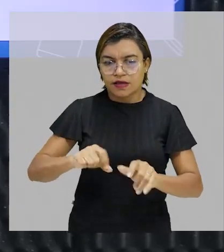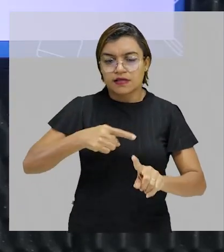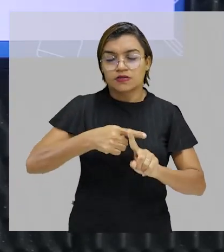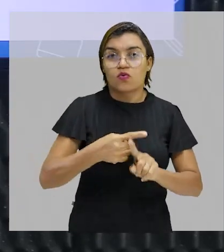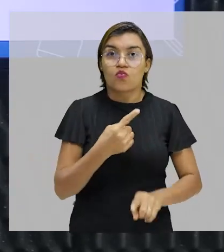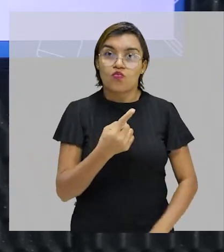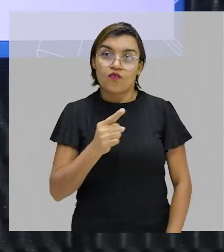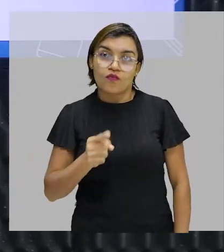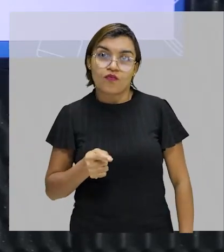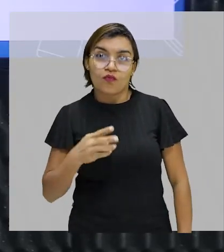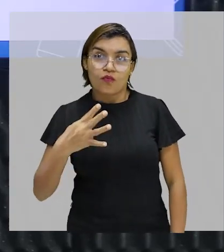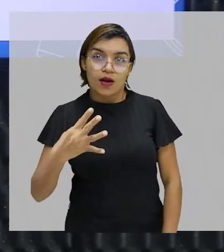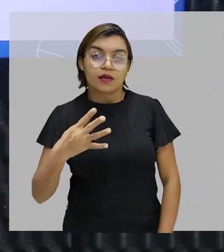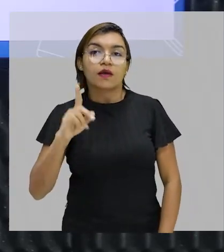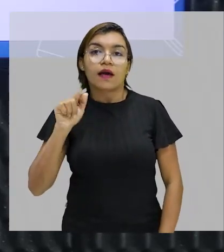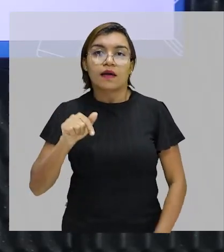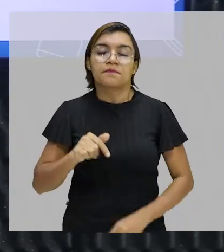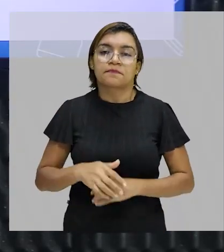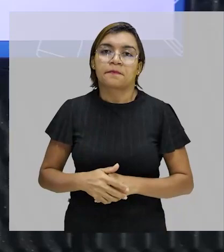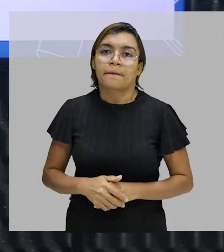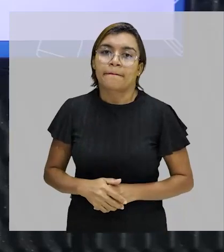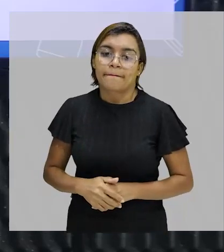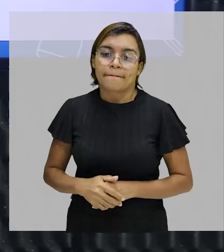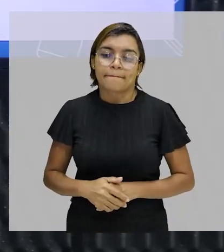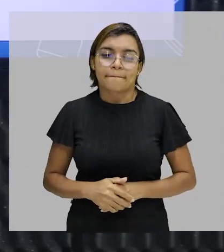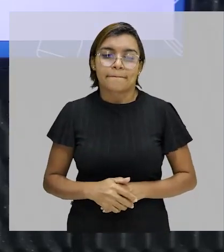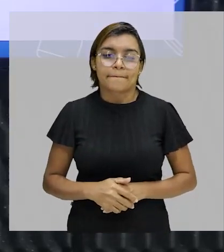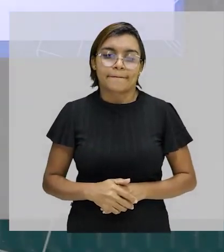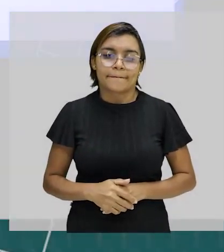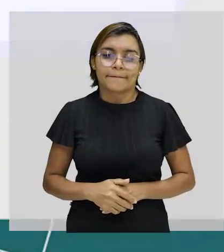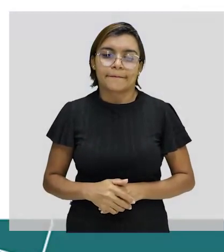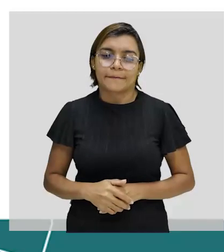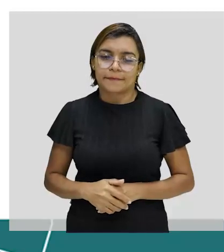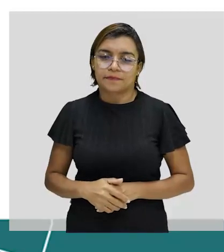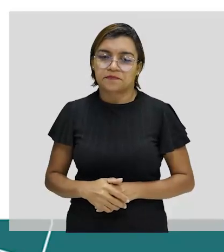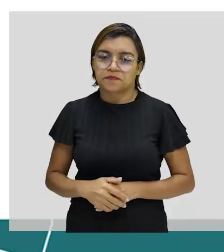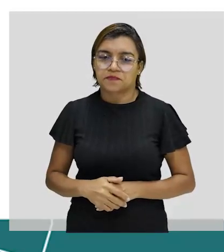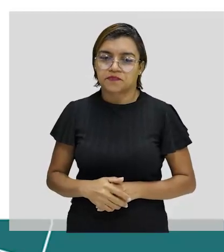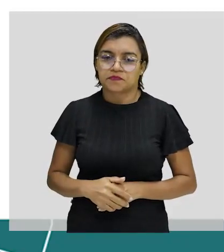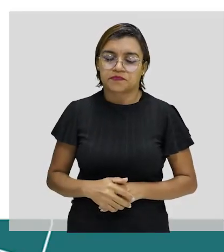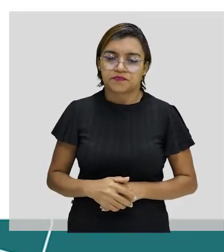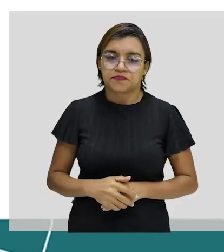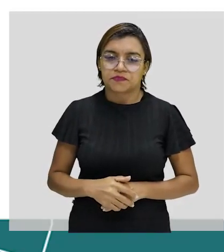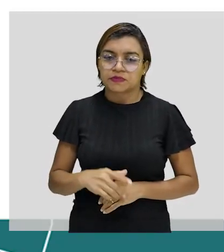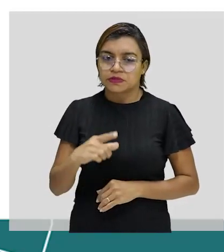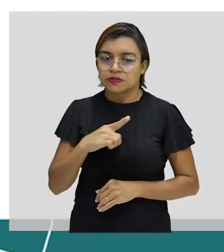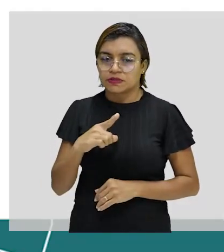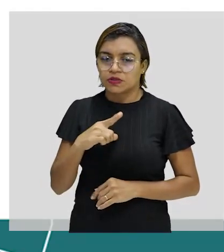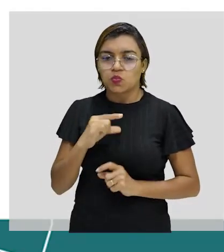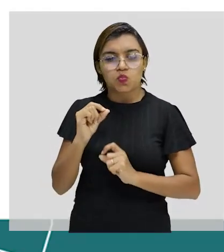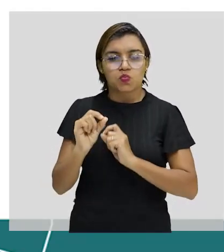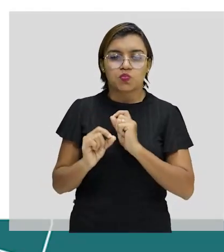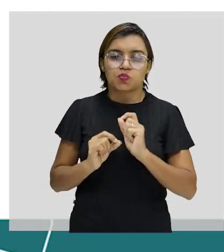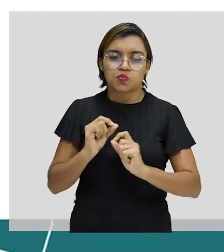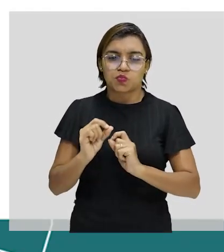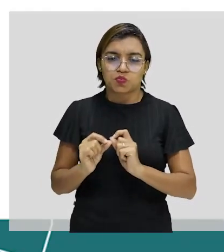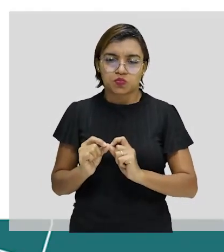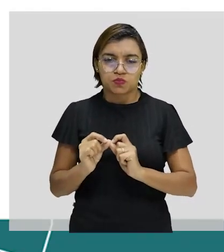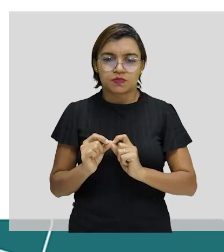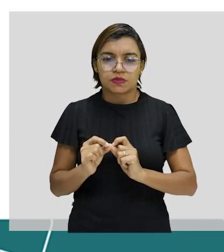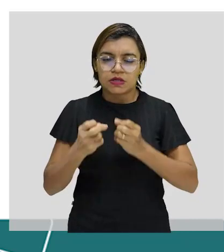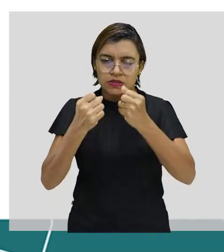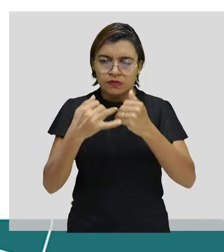1,4 olha só, turminha, nós vamos ter aqui, ele fala de reação